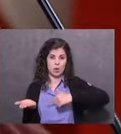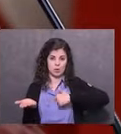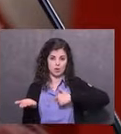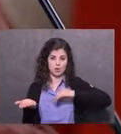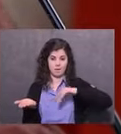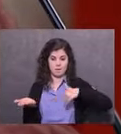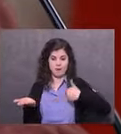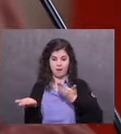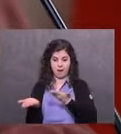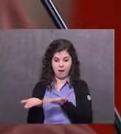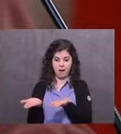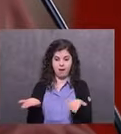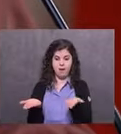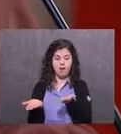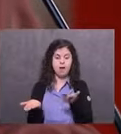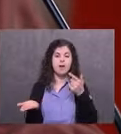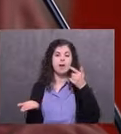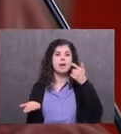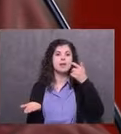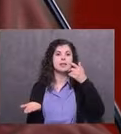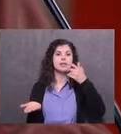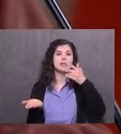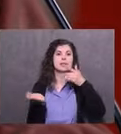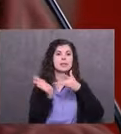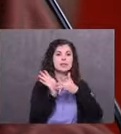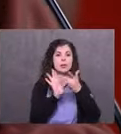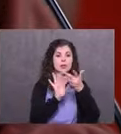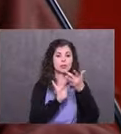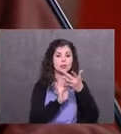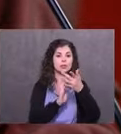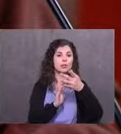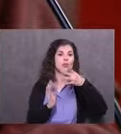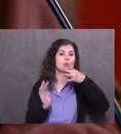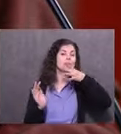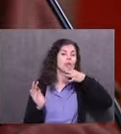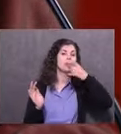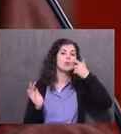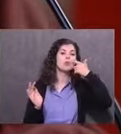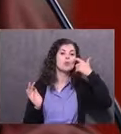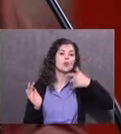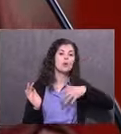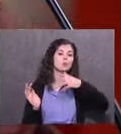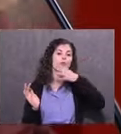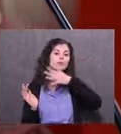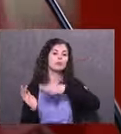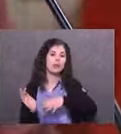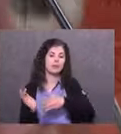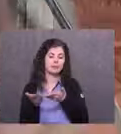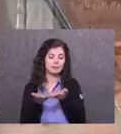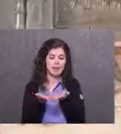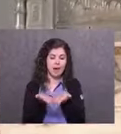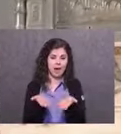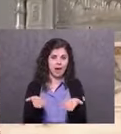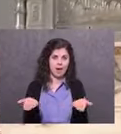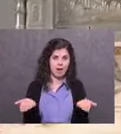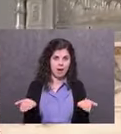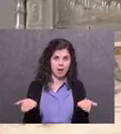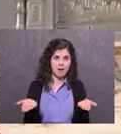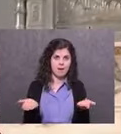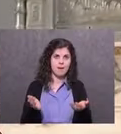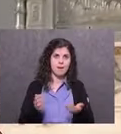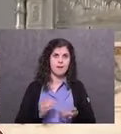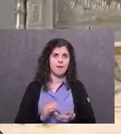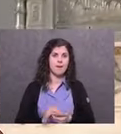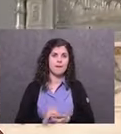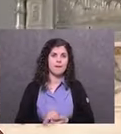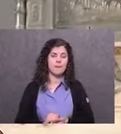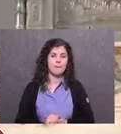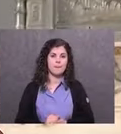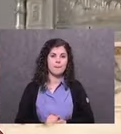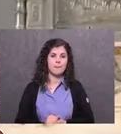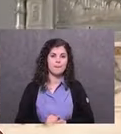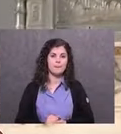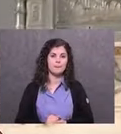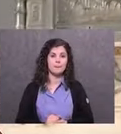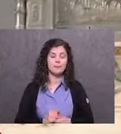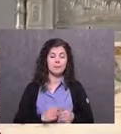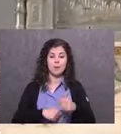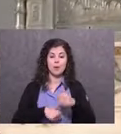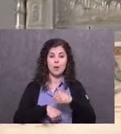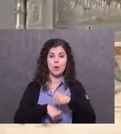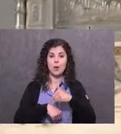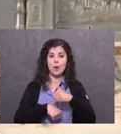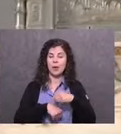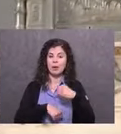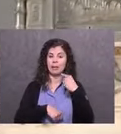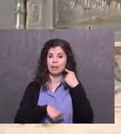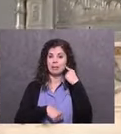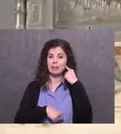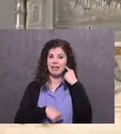nós no corpo e sangue de nosso Senhor Jesus Cristo. Na hora em que ele se